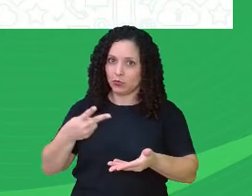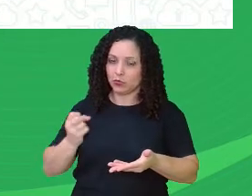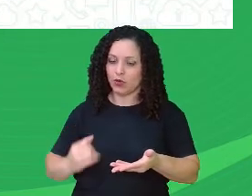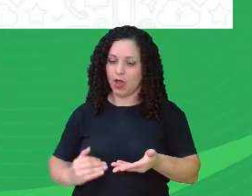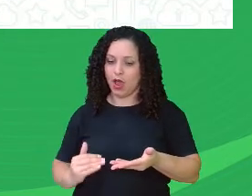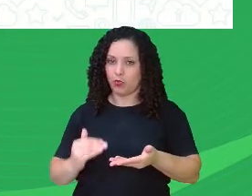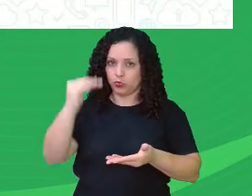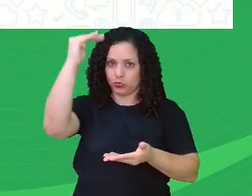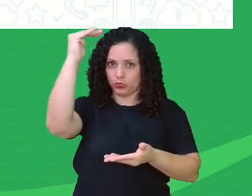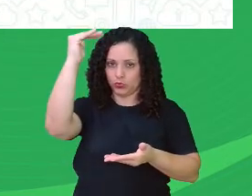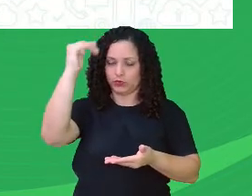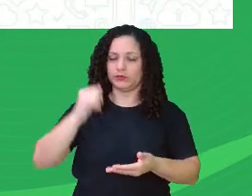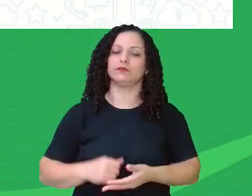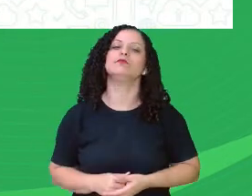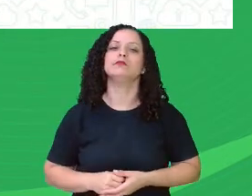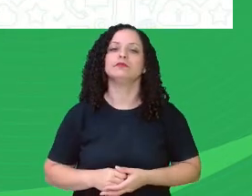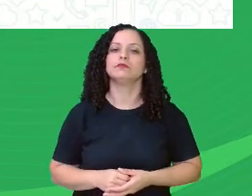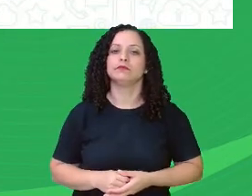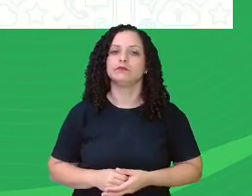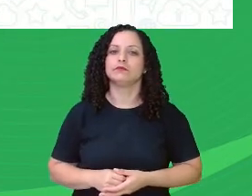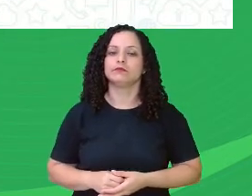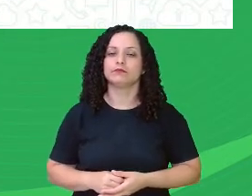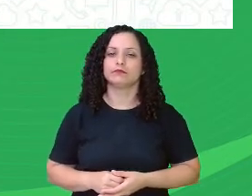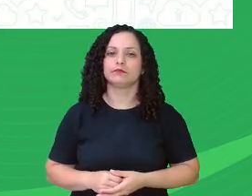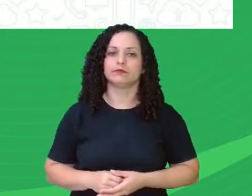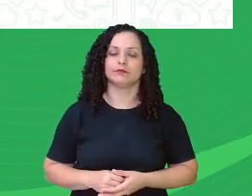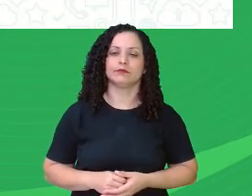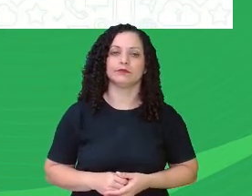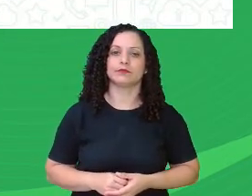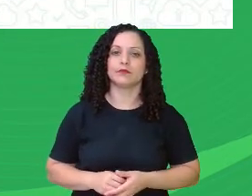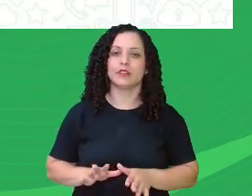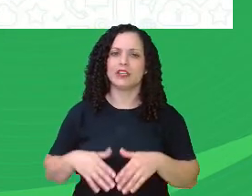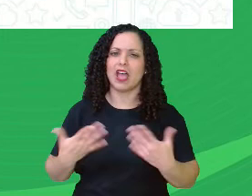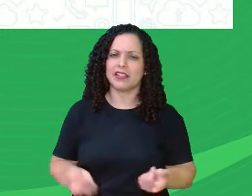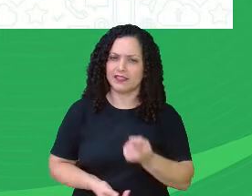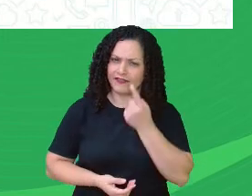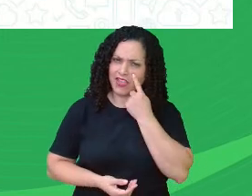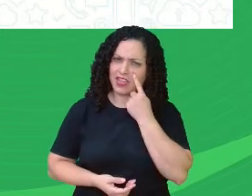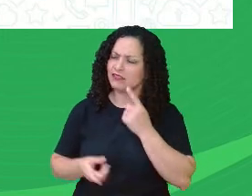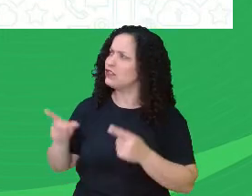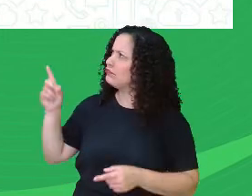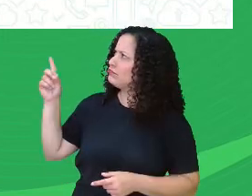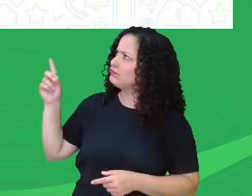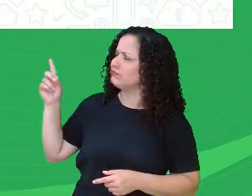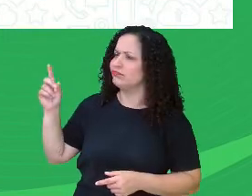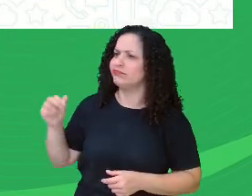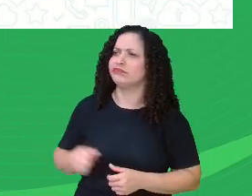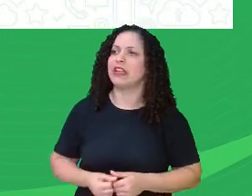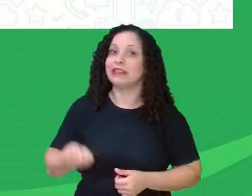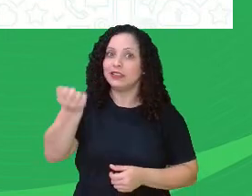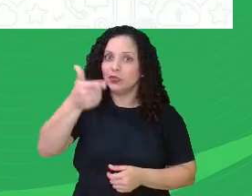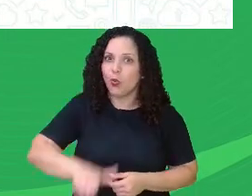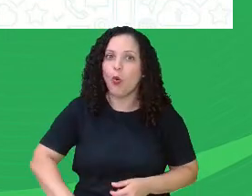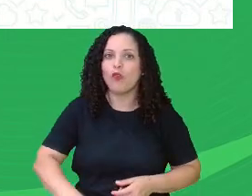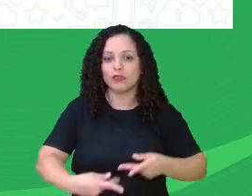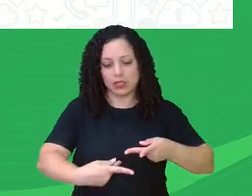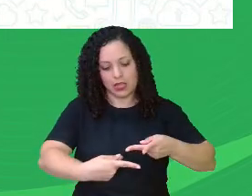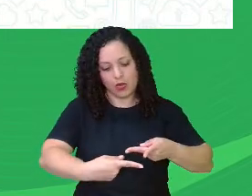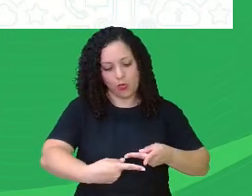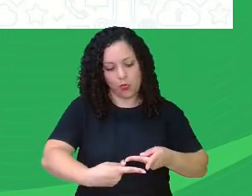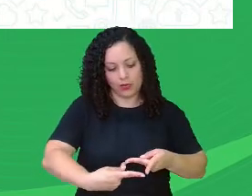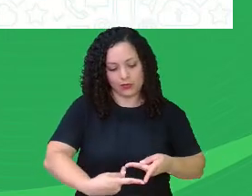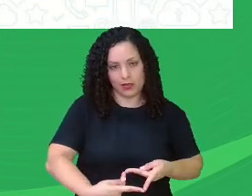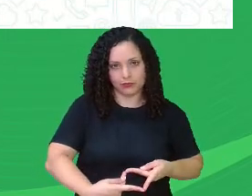A área da base é a medida da altura do prisma. E aí você observa essa figura aí. Essa figura, de novo, tem uma